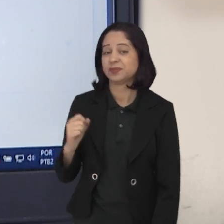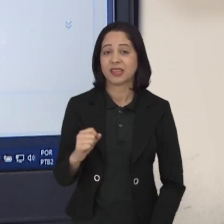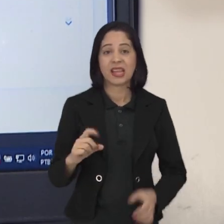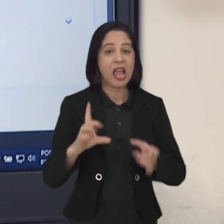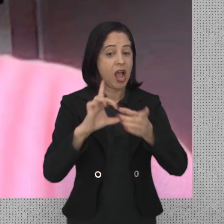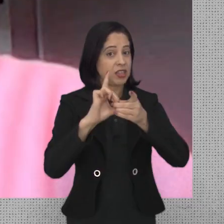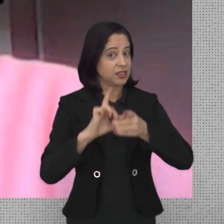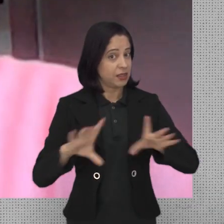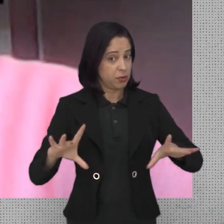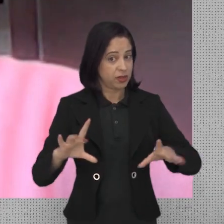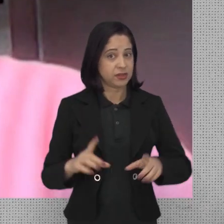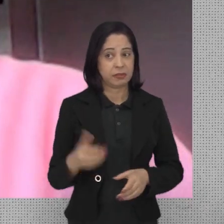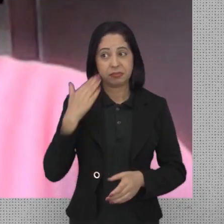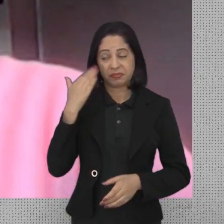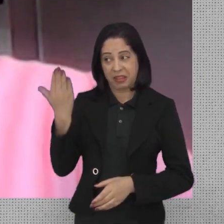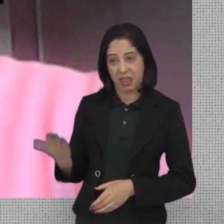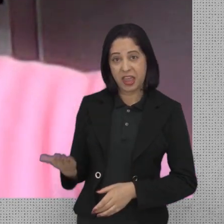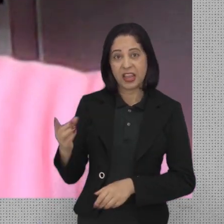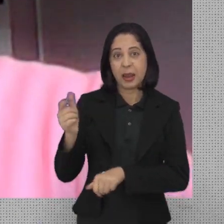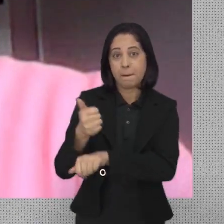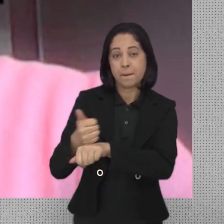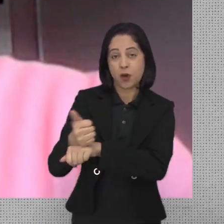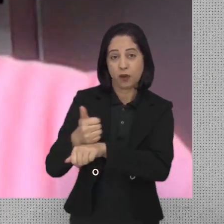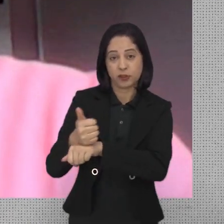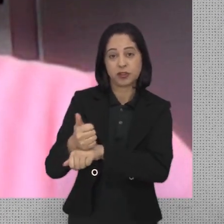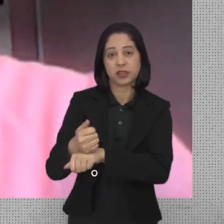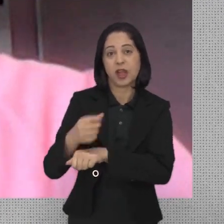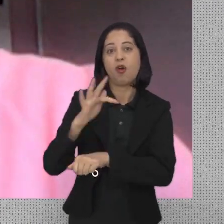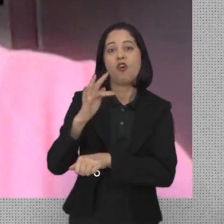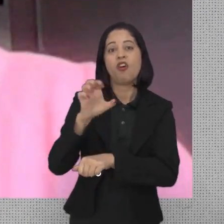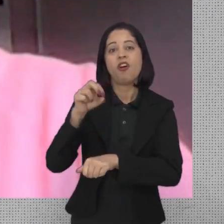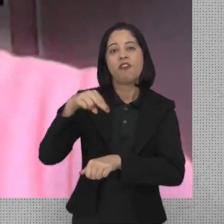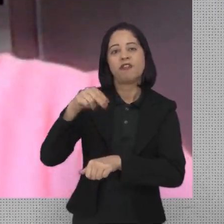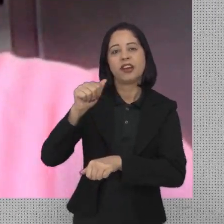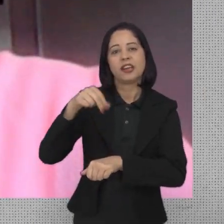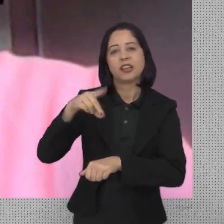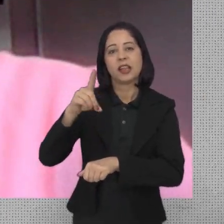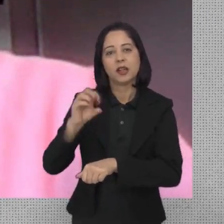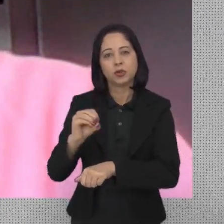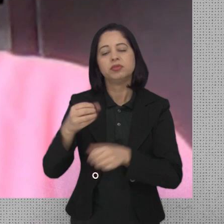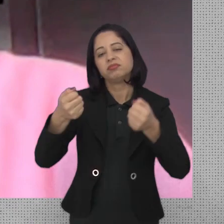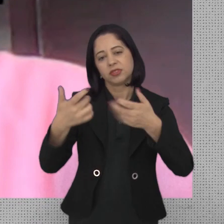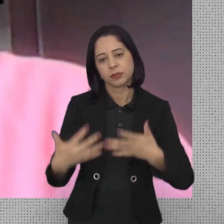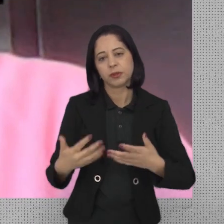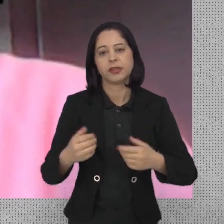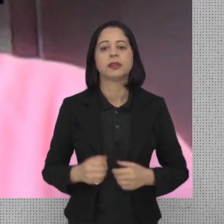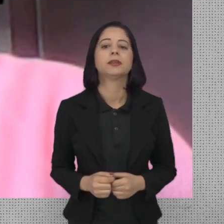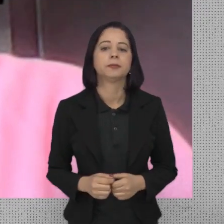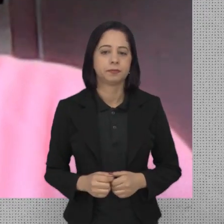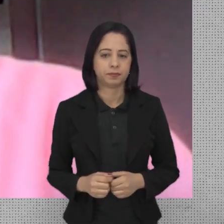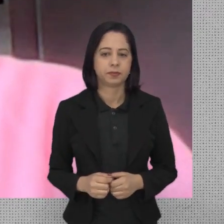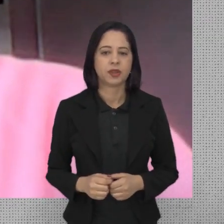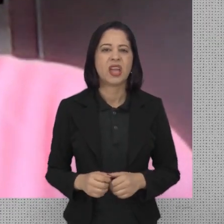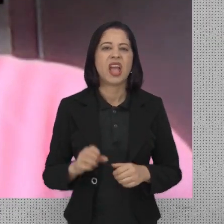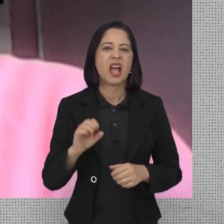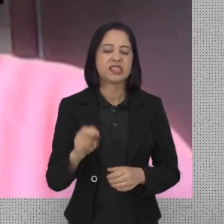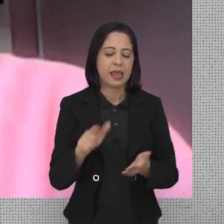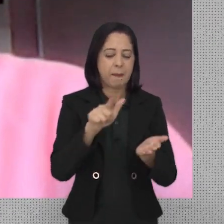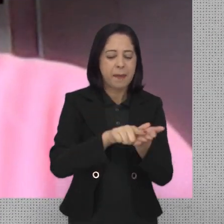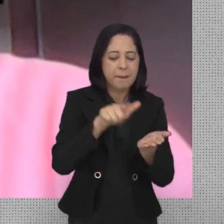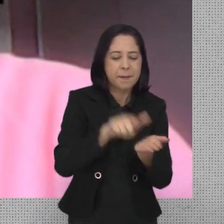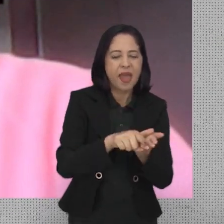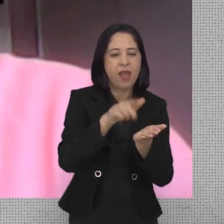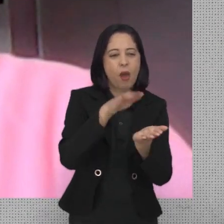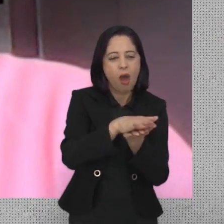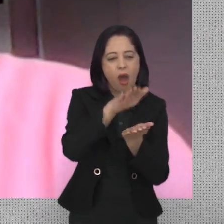da democracia, como explica o cientista político Fernando Ivo. Quando você diminui a circulação de papel desses